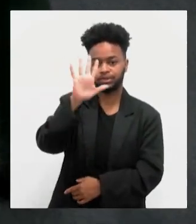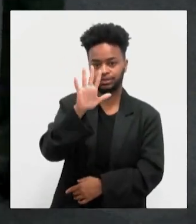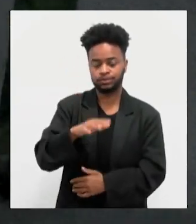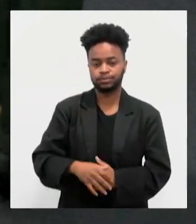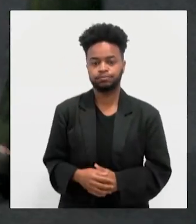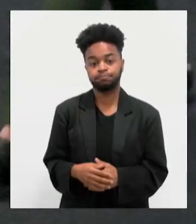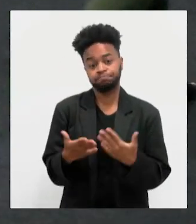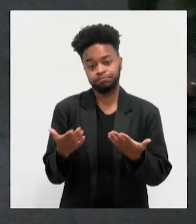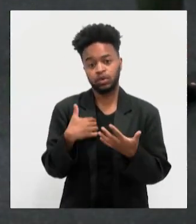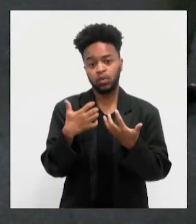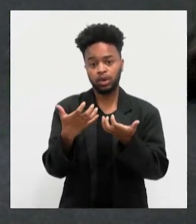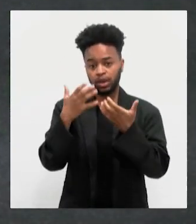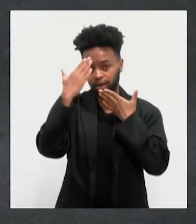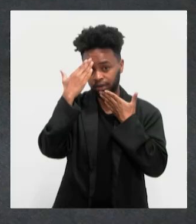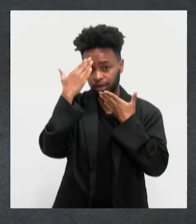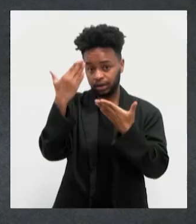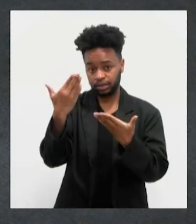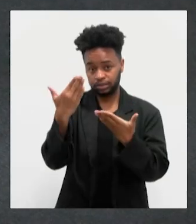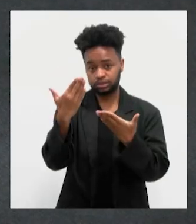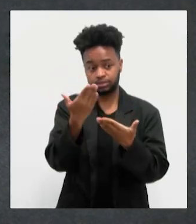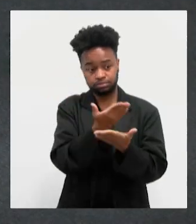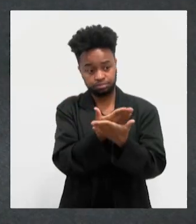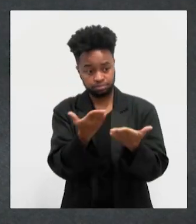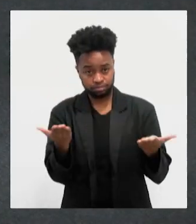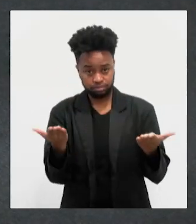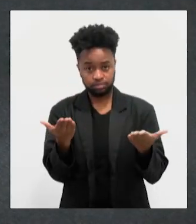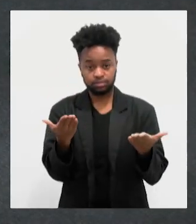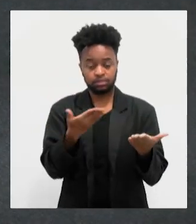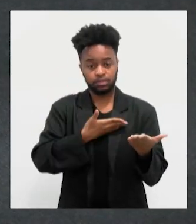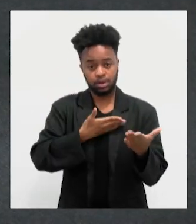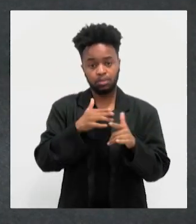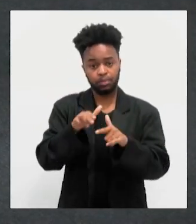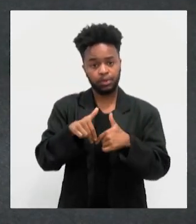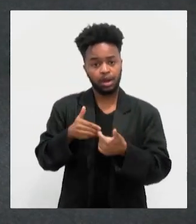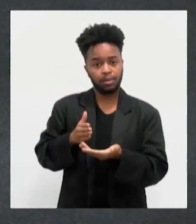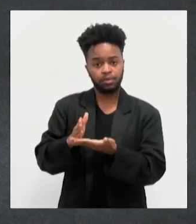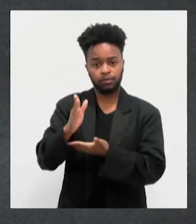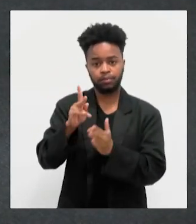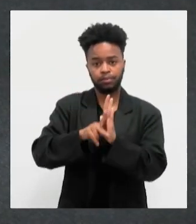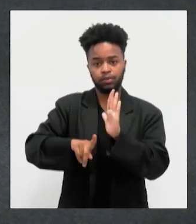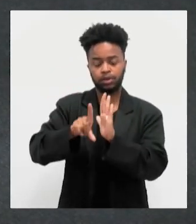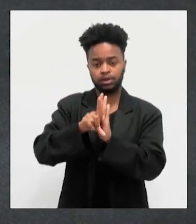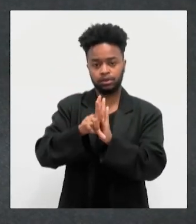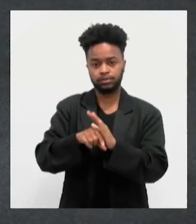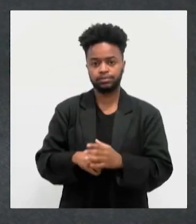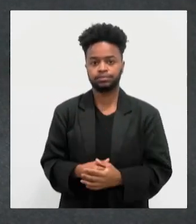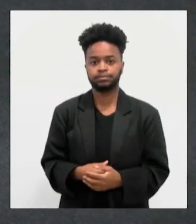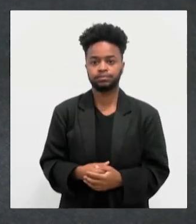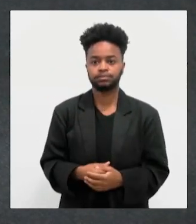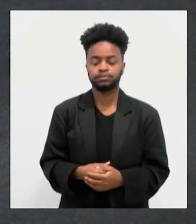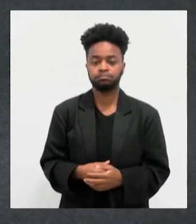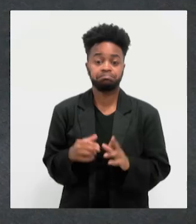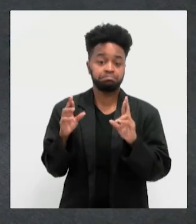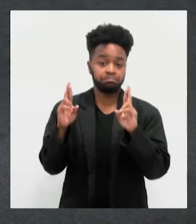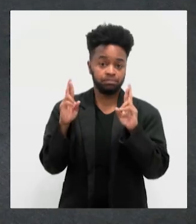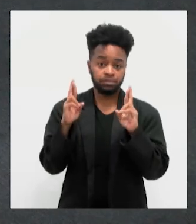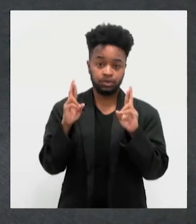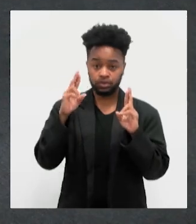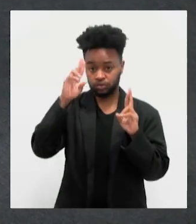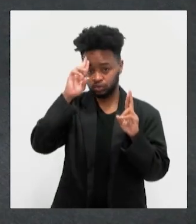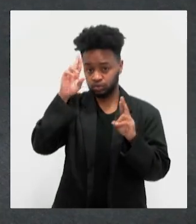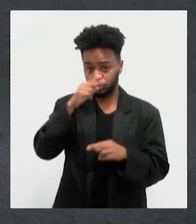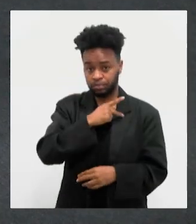quero agradecer a todos os nobres colegas pela aprovação desse projeto de lei. Espero,